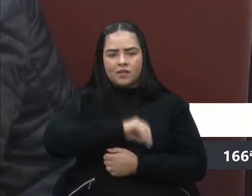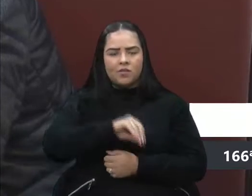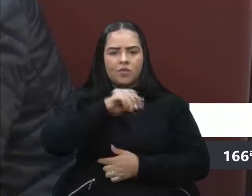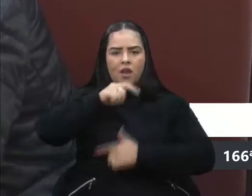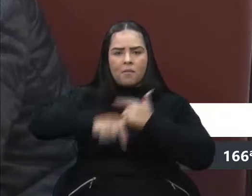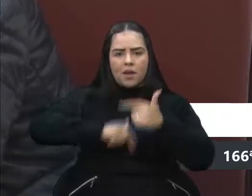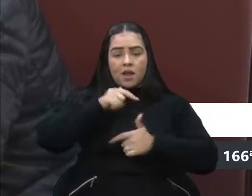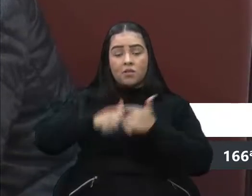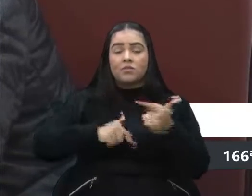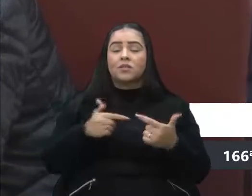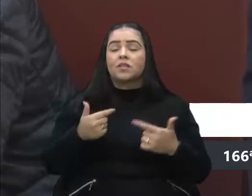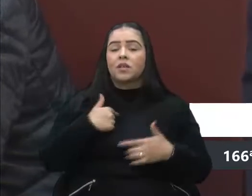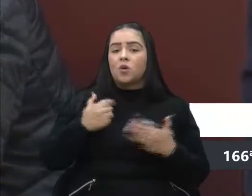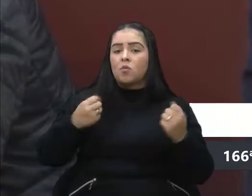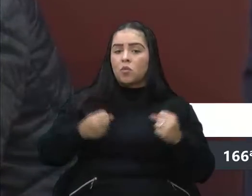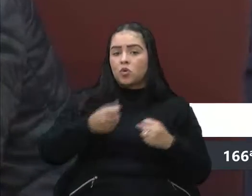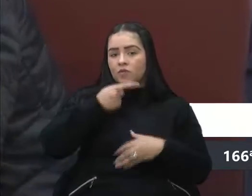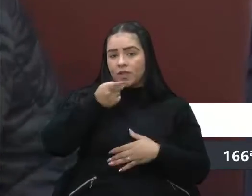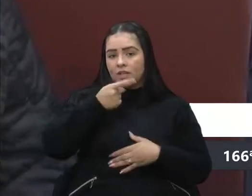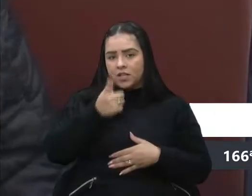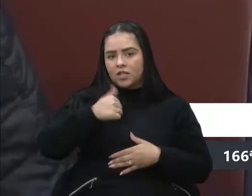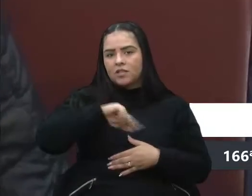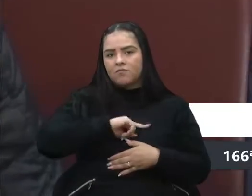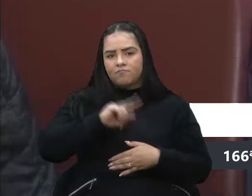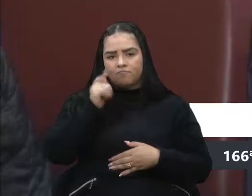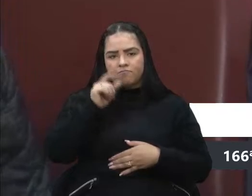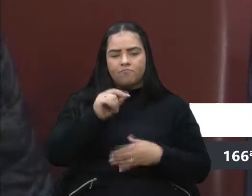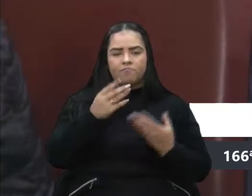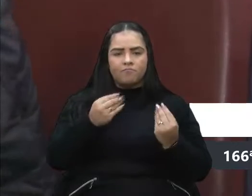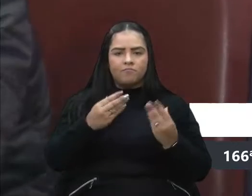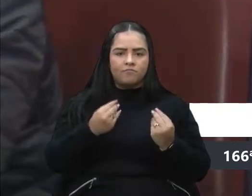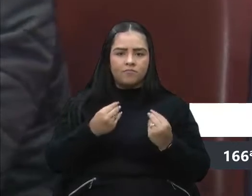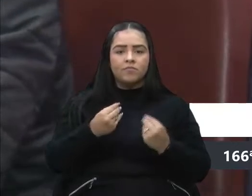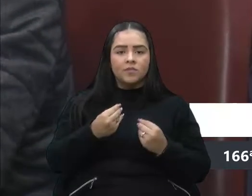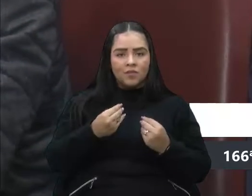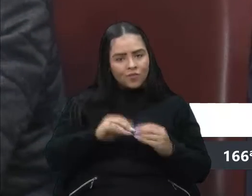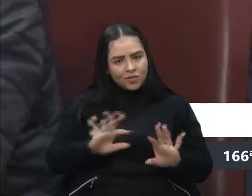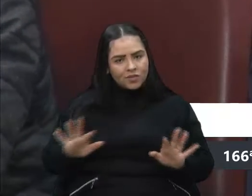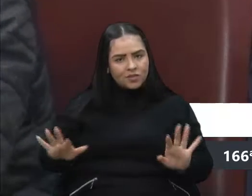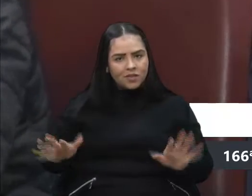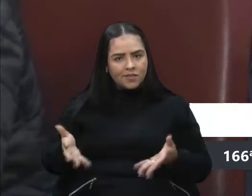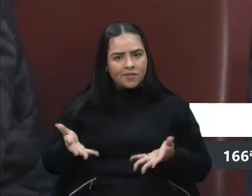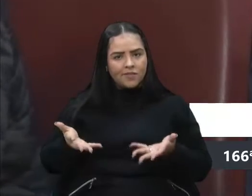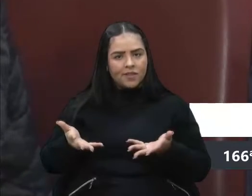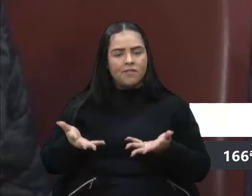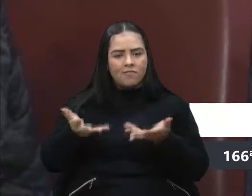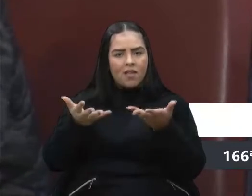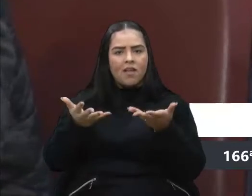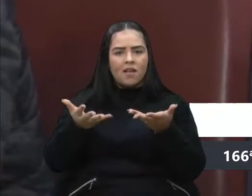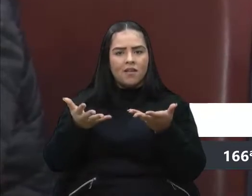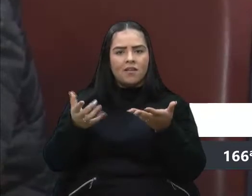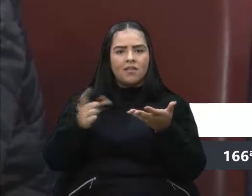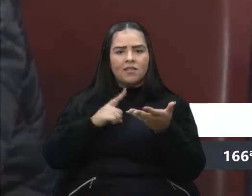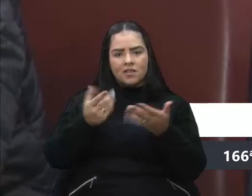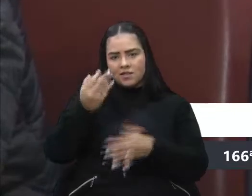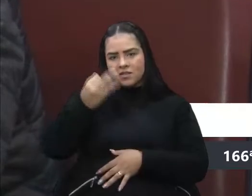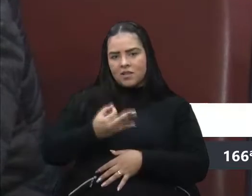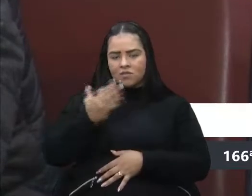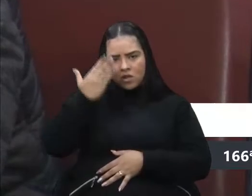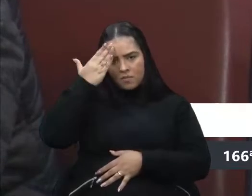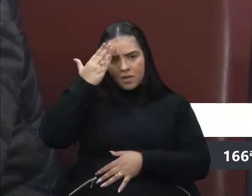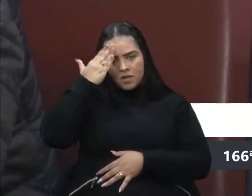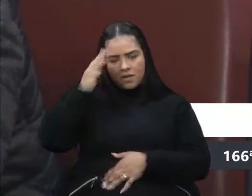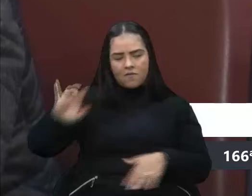trabalho, e hoje posso dizer que nós estamos ganhando muito. Então vamos incentivar e vamos ter a certeza que